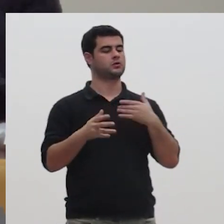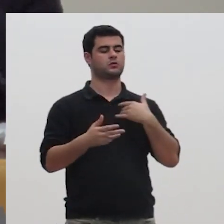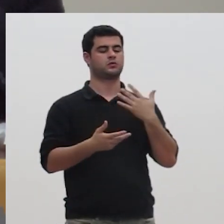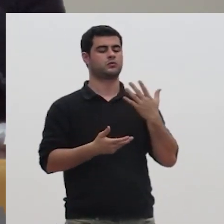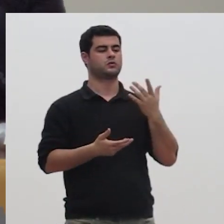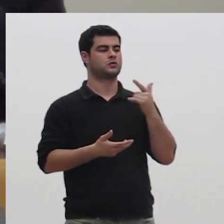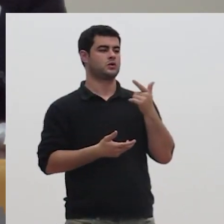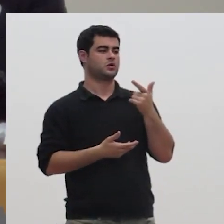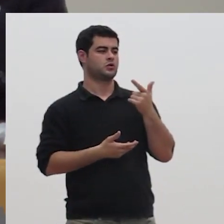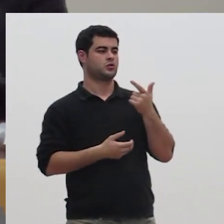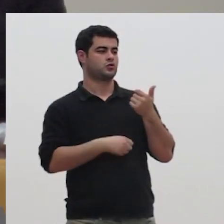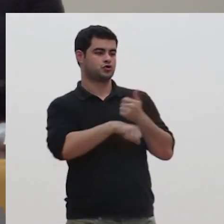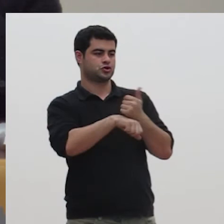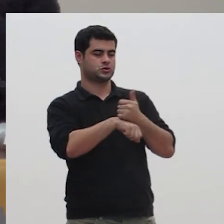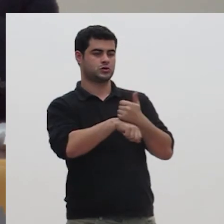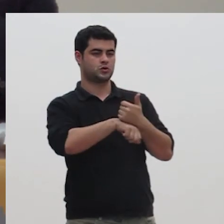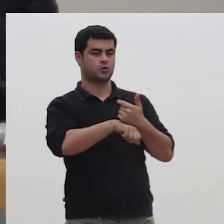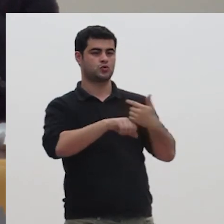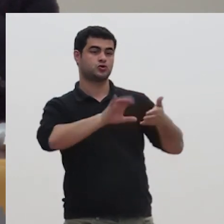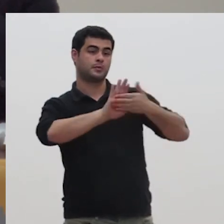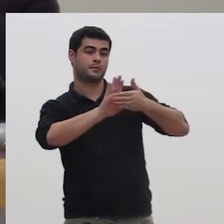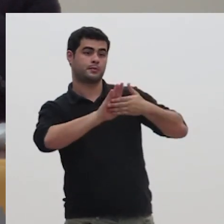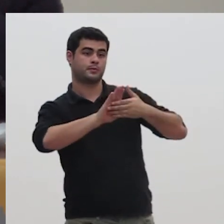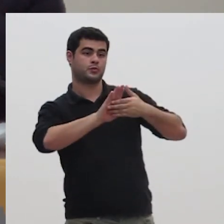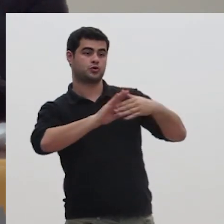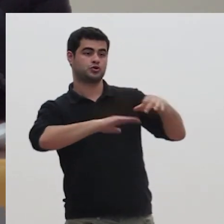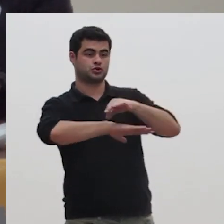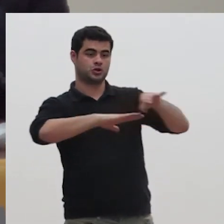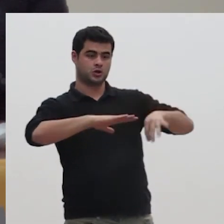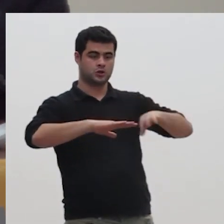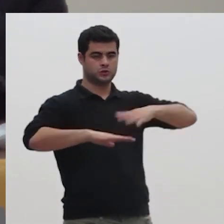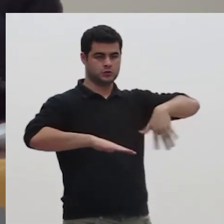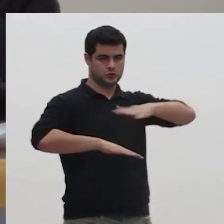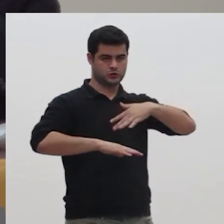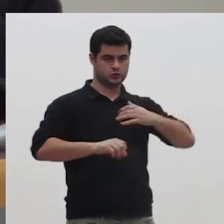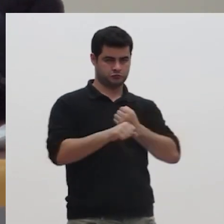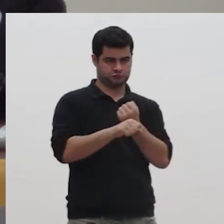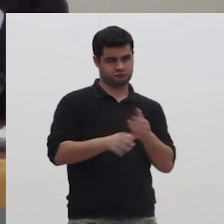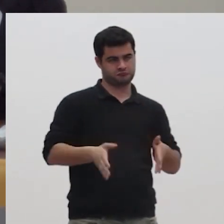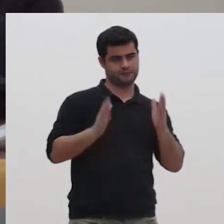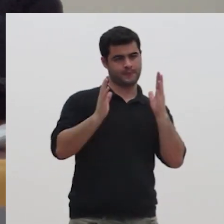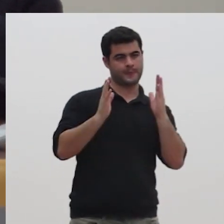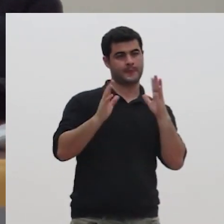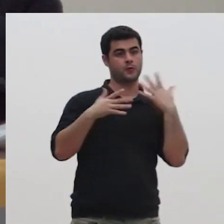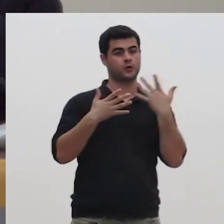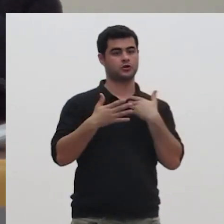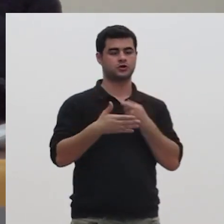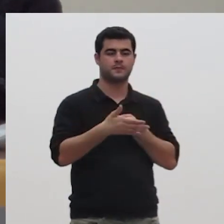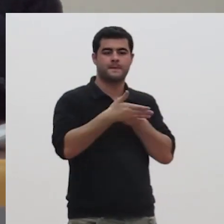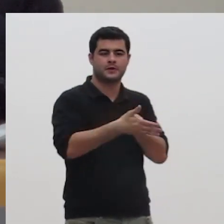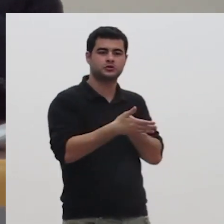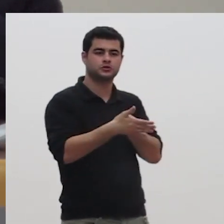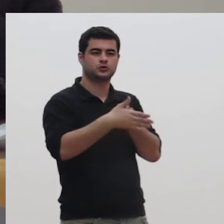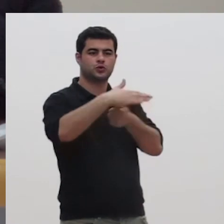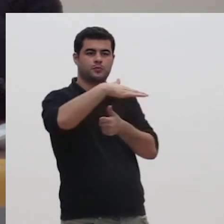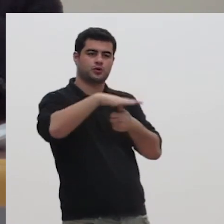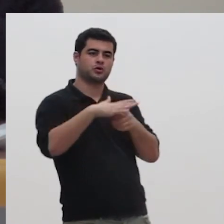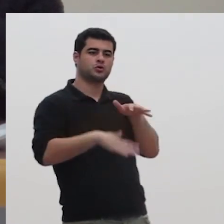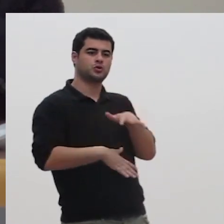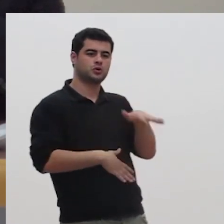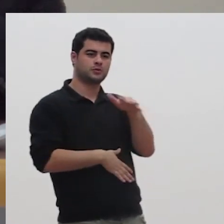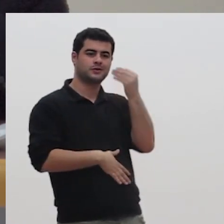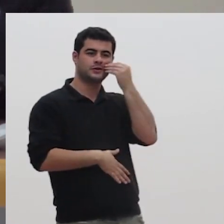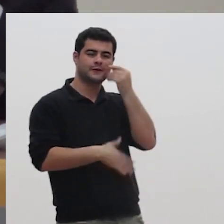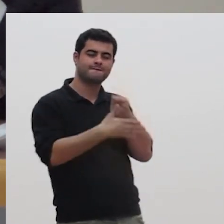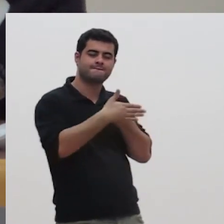nenhuma gestão de projetos na Suinfra. Quando a gente pressionou a reitoria para tentar, no fórum de diretores do setor, tentou